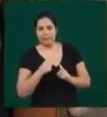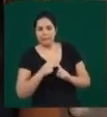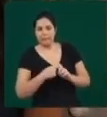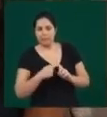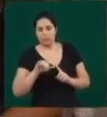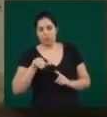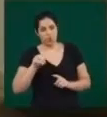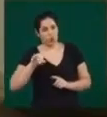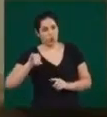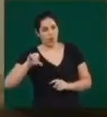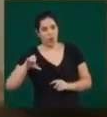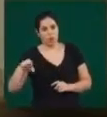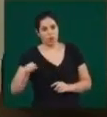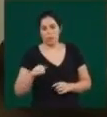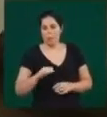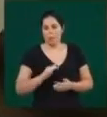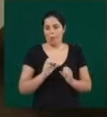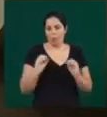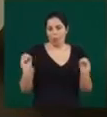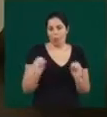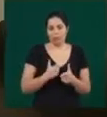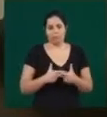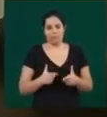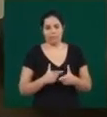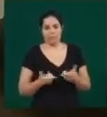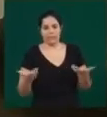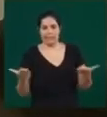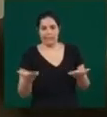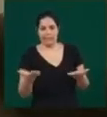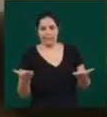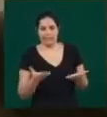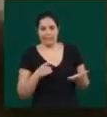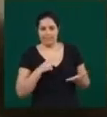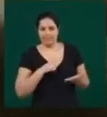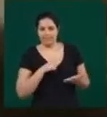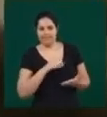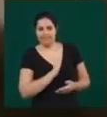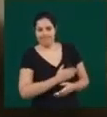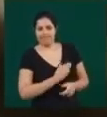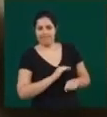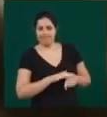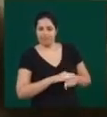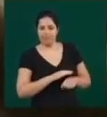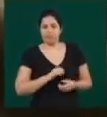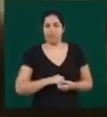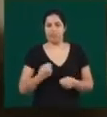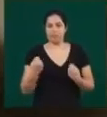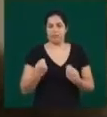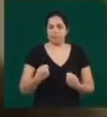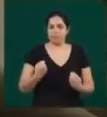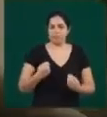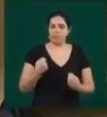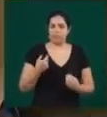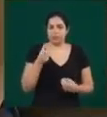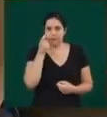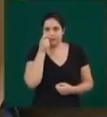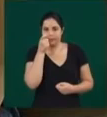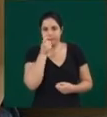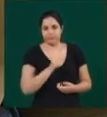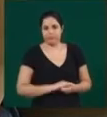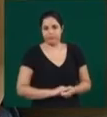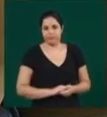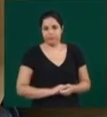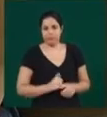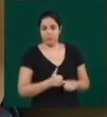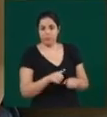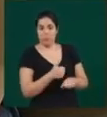teve problemas. Mas agora que foi diagnosticada com miocardiopatia periparto, precisa ter atenção.